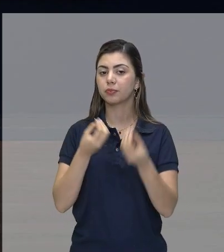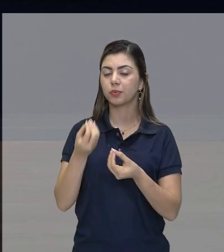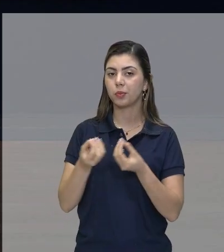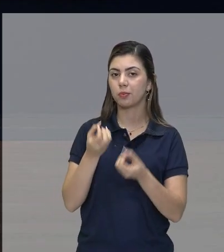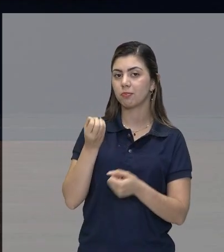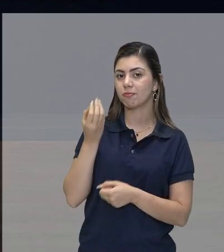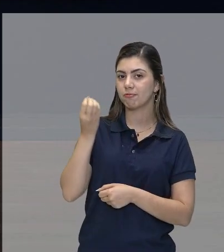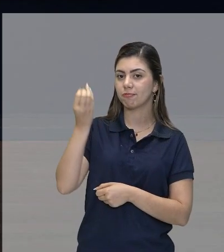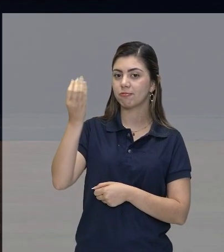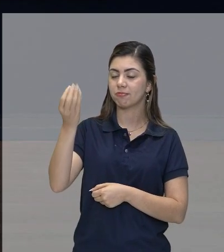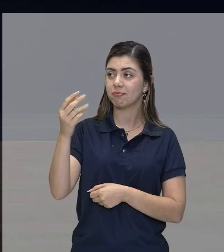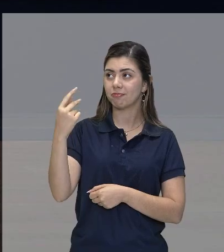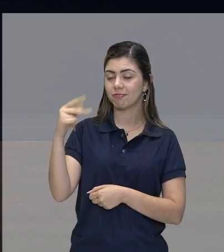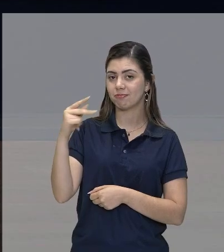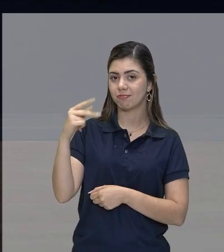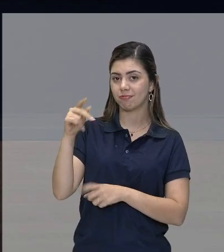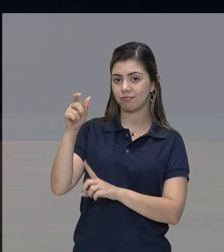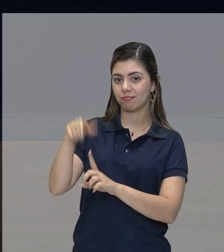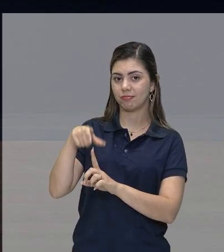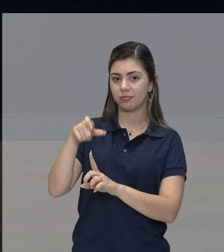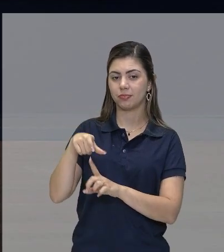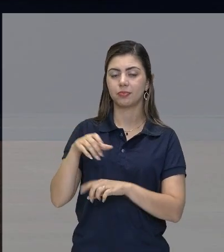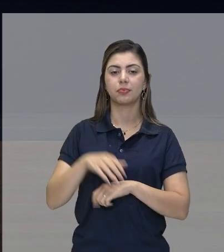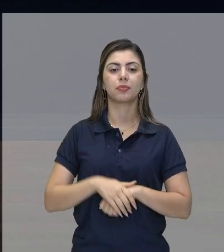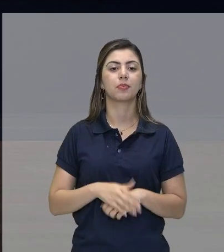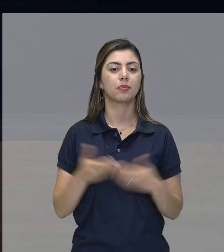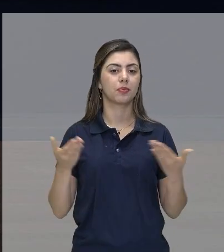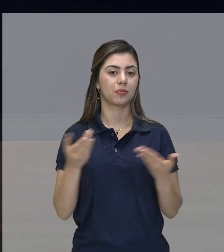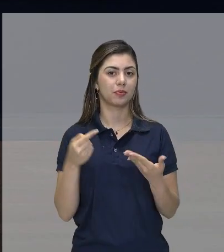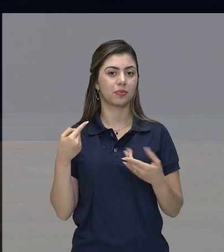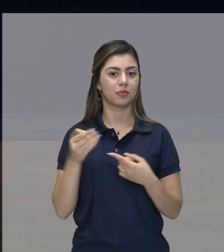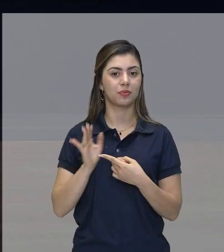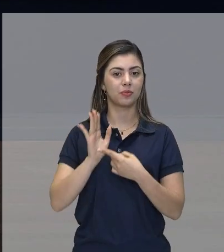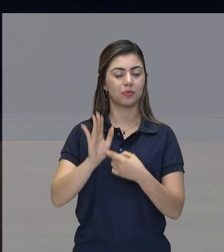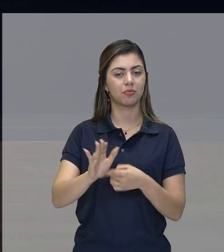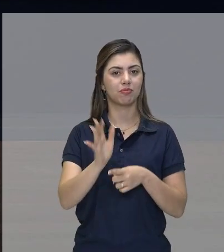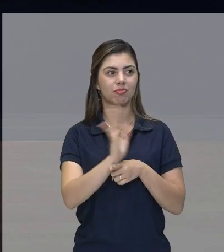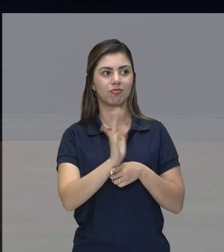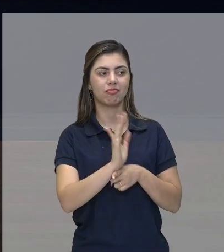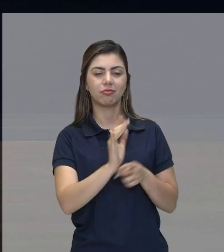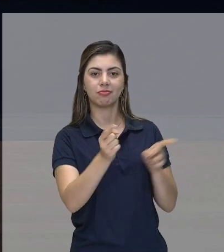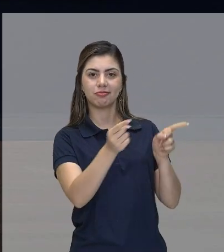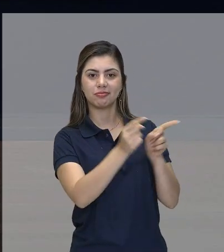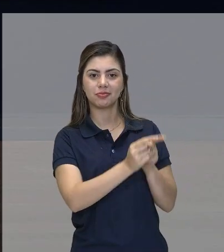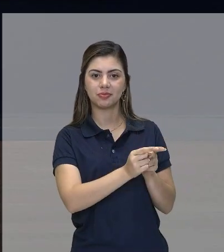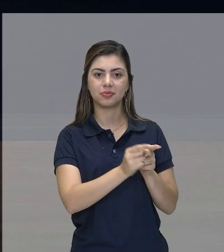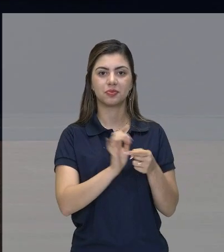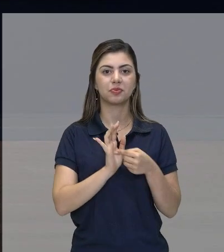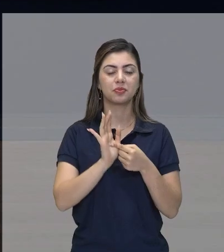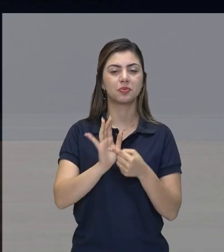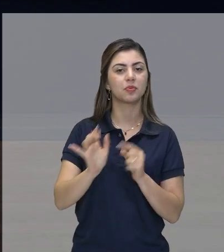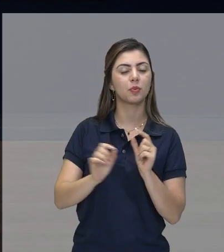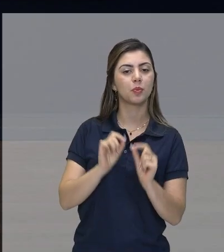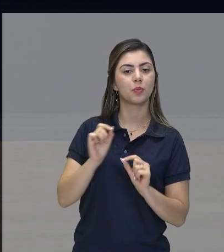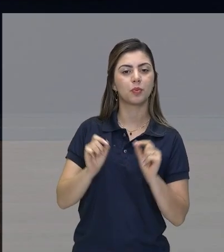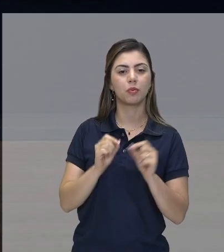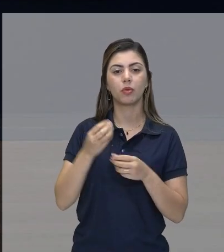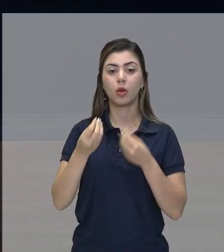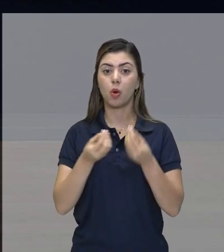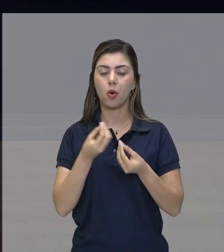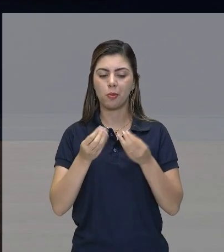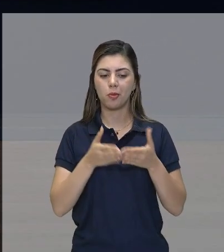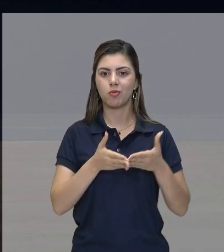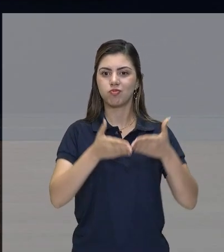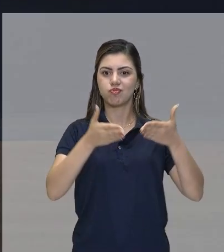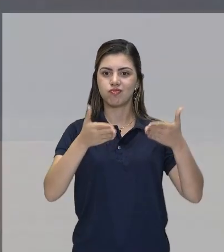expedição que Charles Darwin fez, a gente vai mostrar aqui para vocês uma animação, né, que mostra aqui para a gente esse navio,